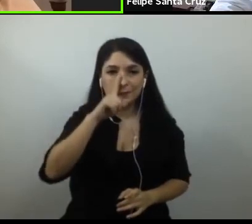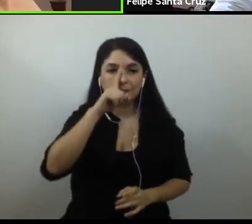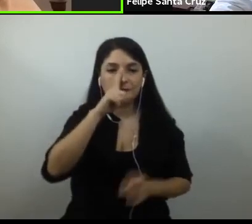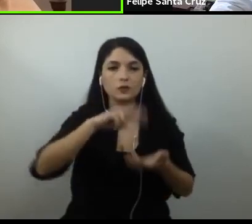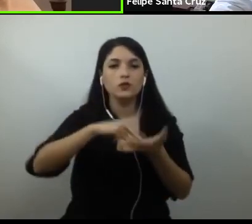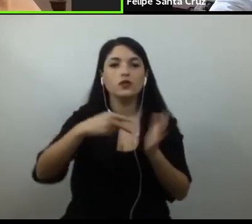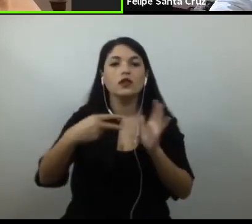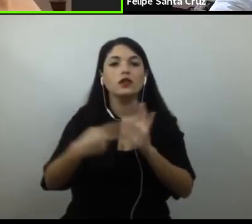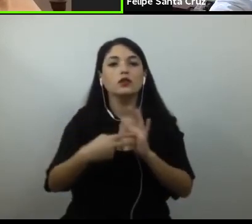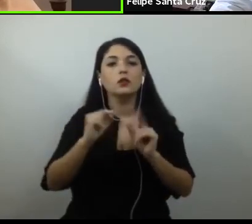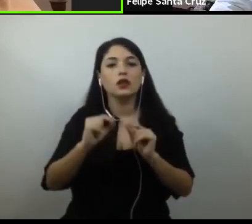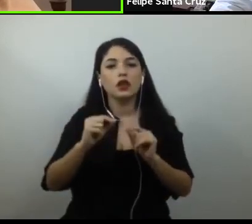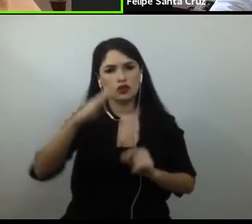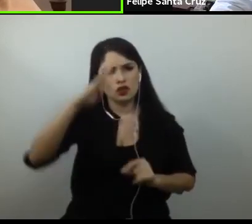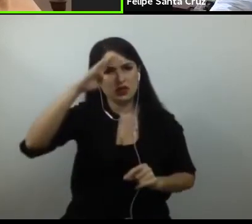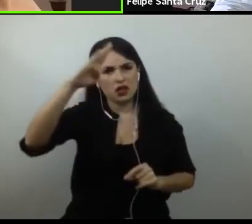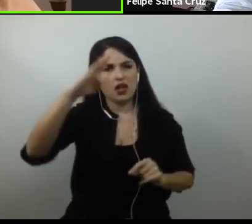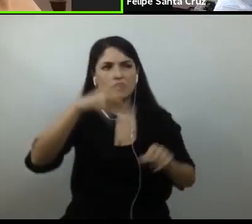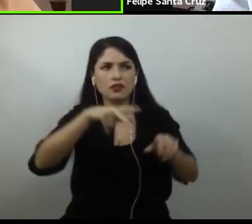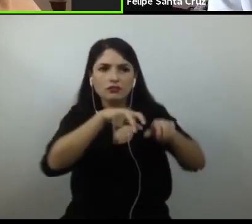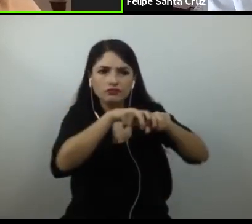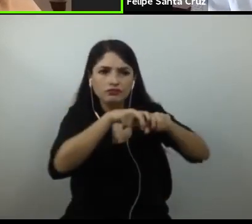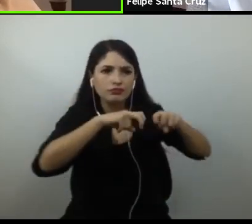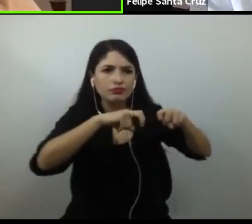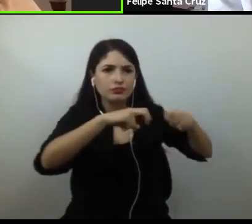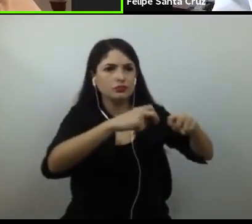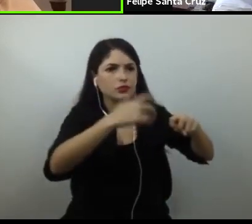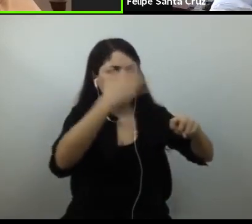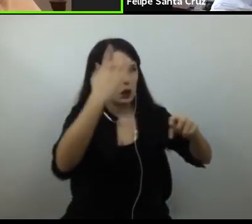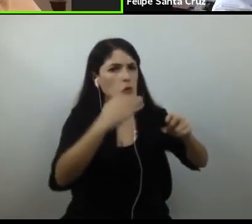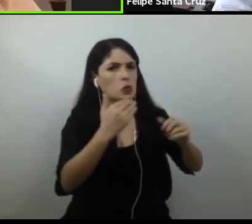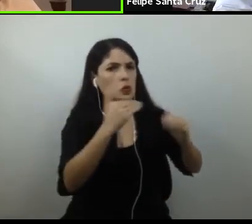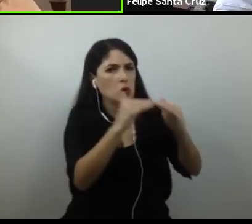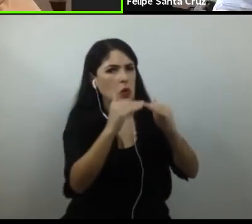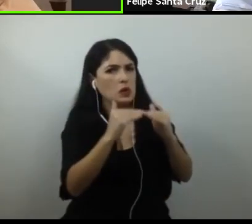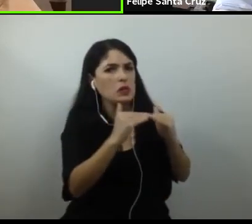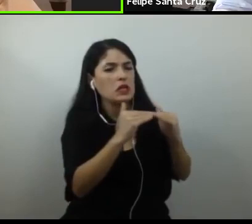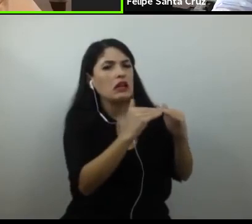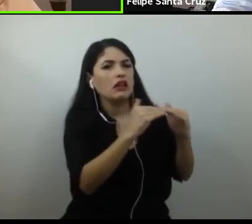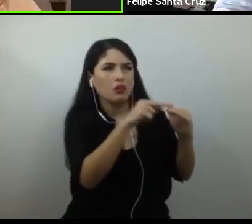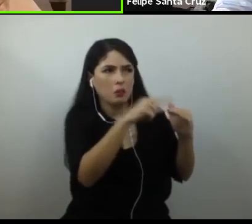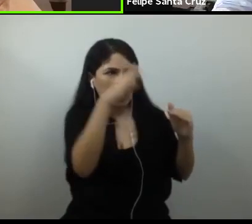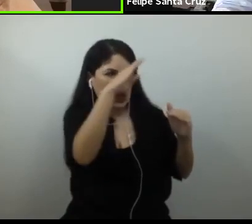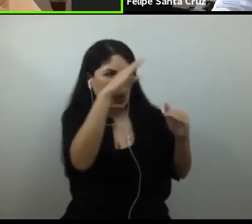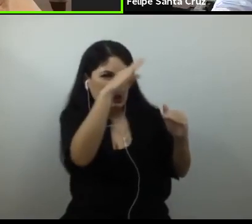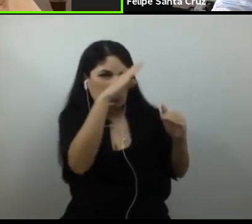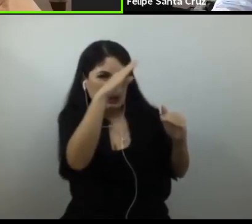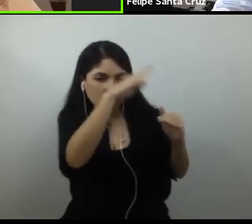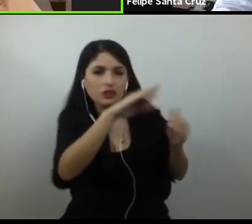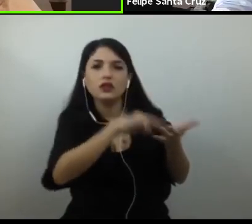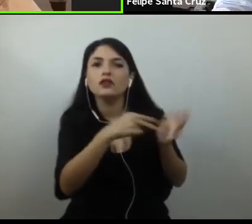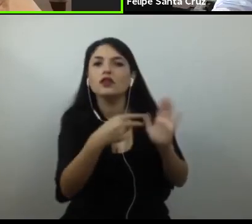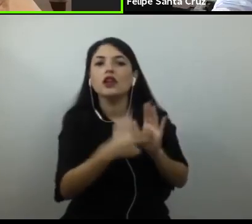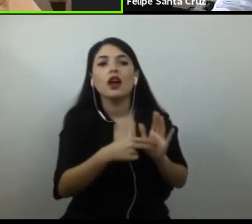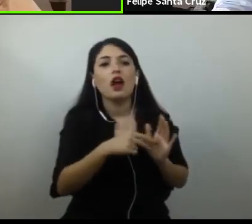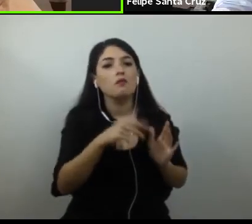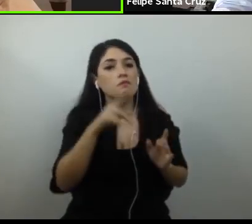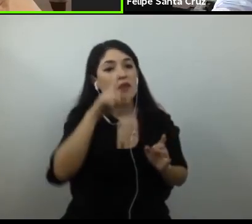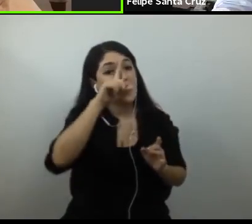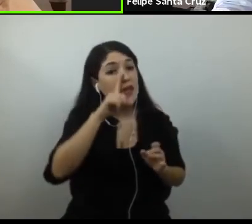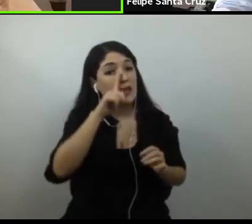que cercam o atual presidente da República, colocando em risco a própria instituição.